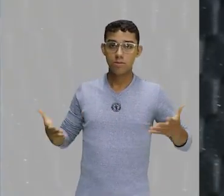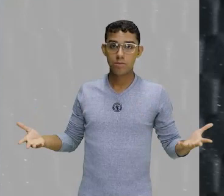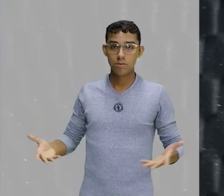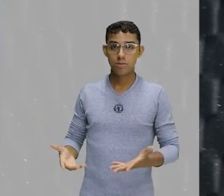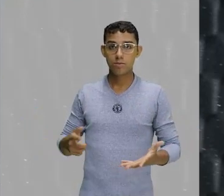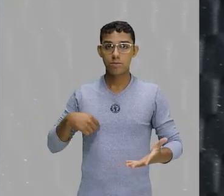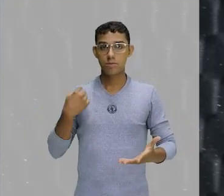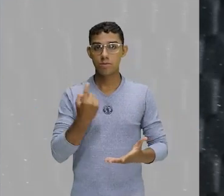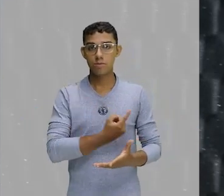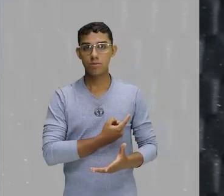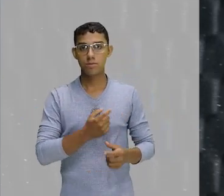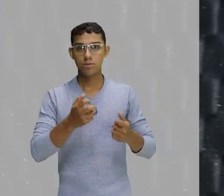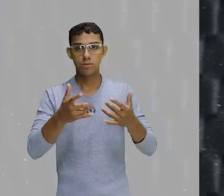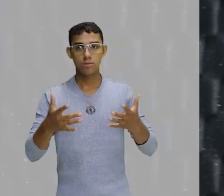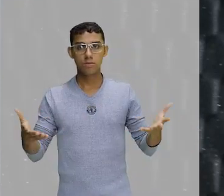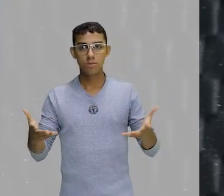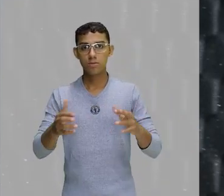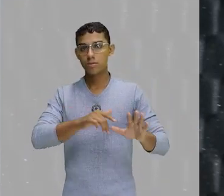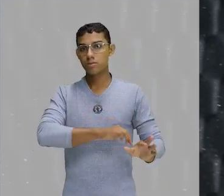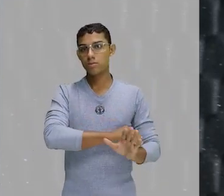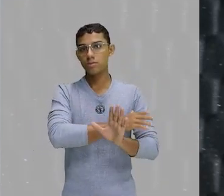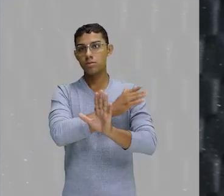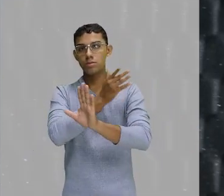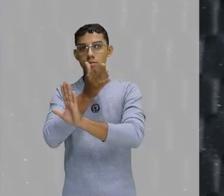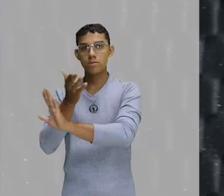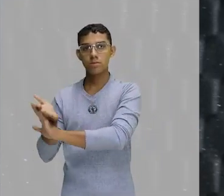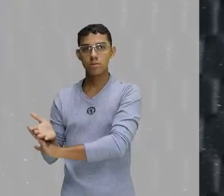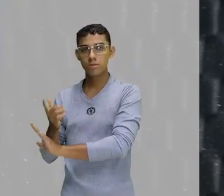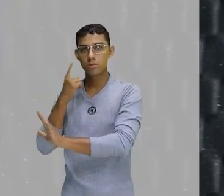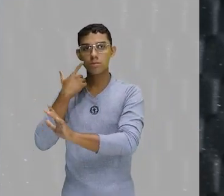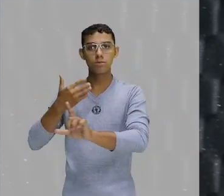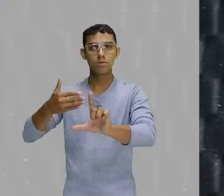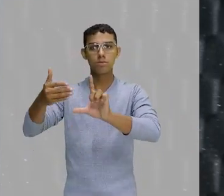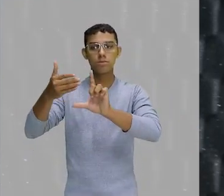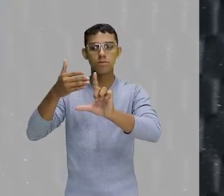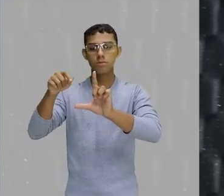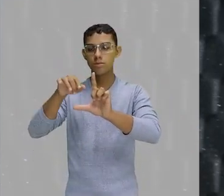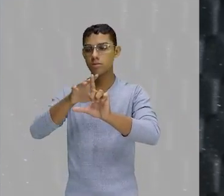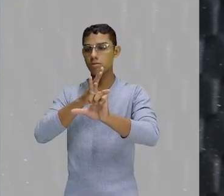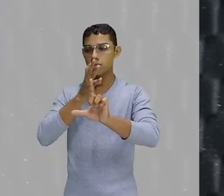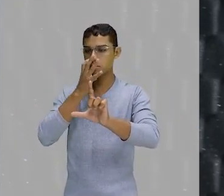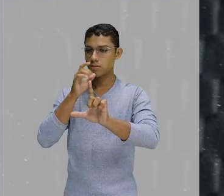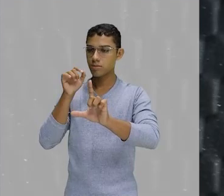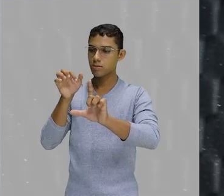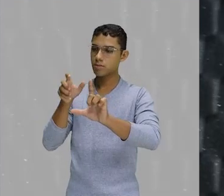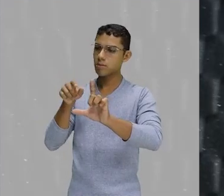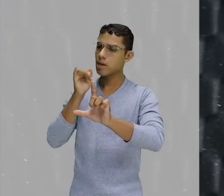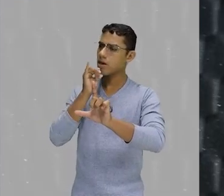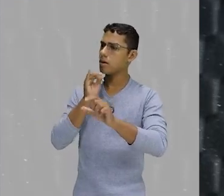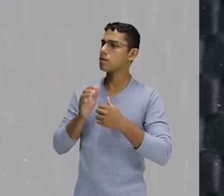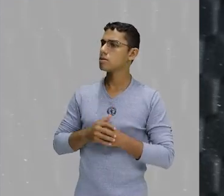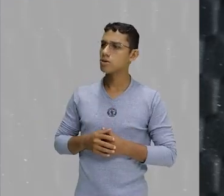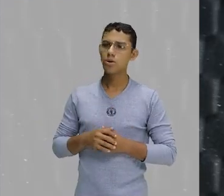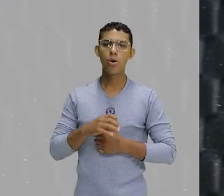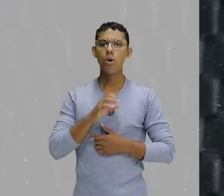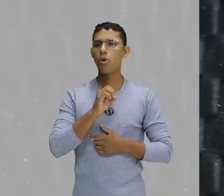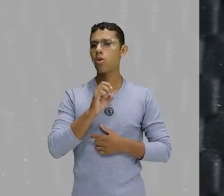temos uma série que você está assistindo e, de repente, alguém fala um